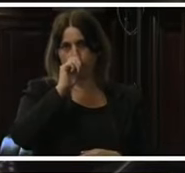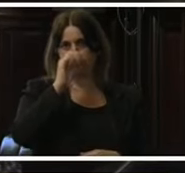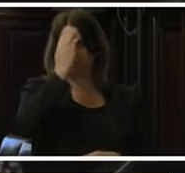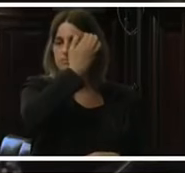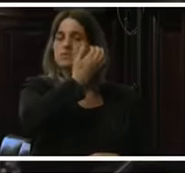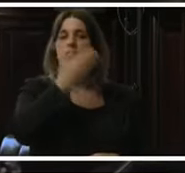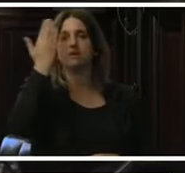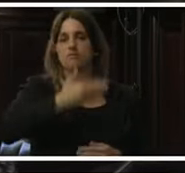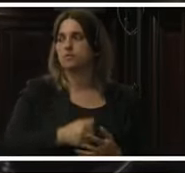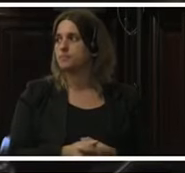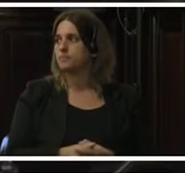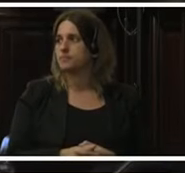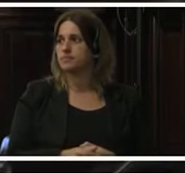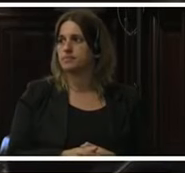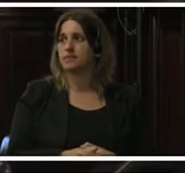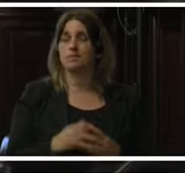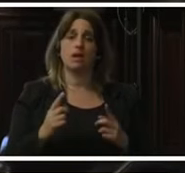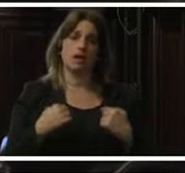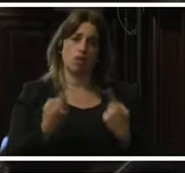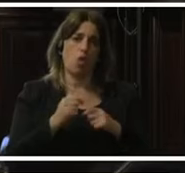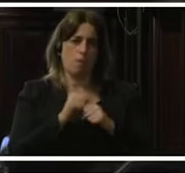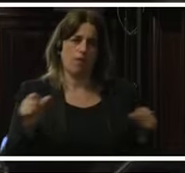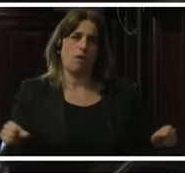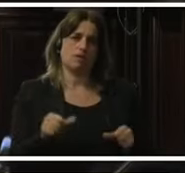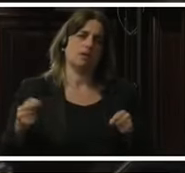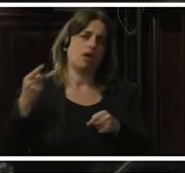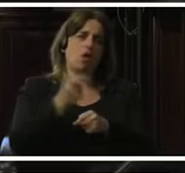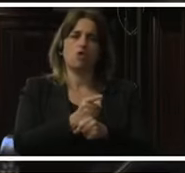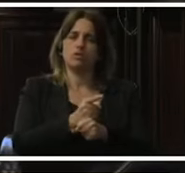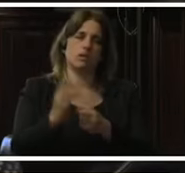ea game of the nation